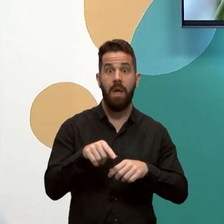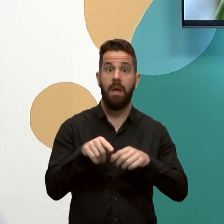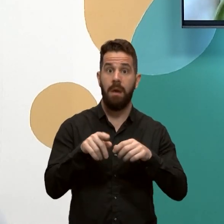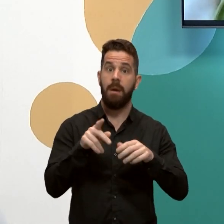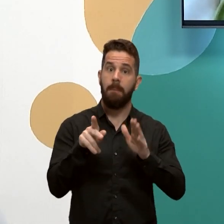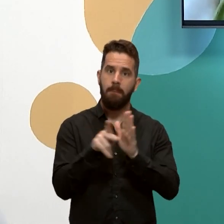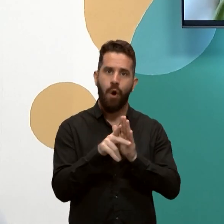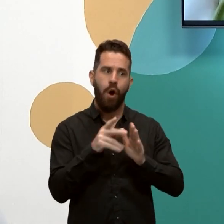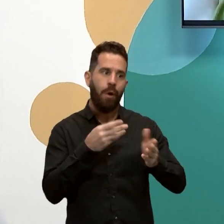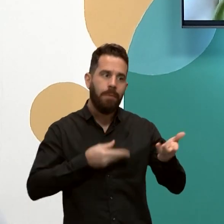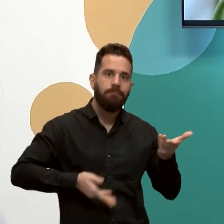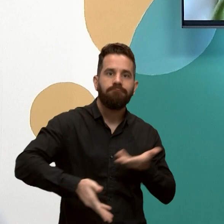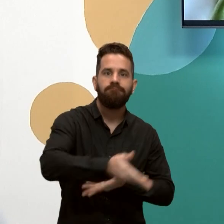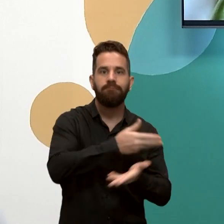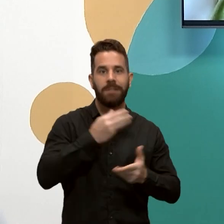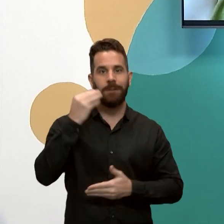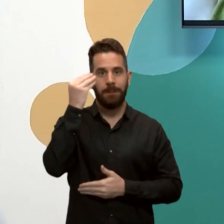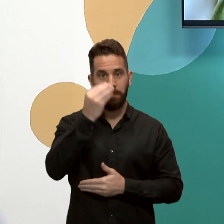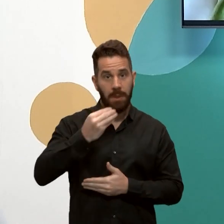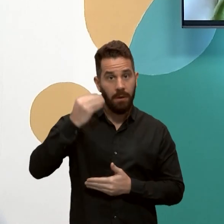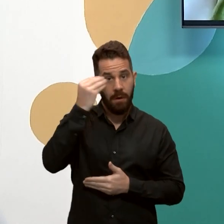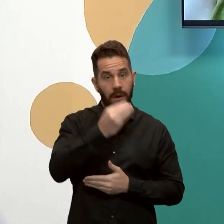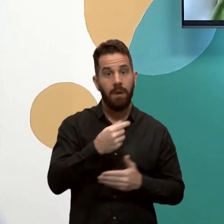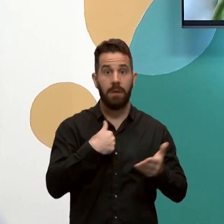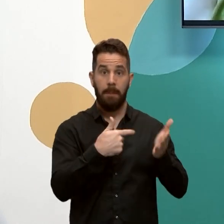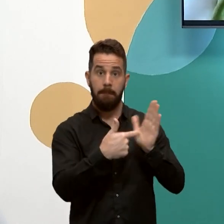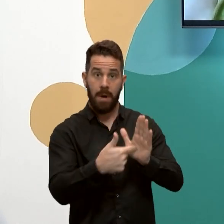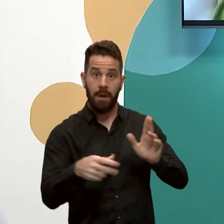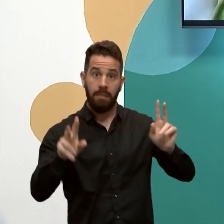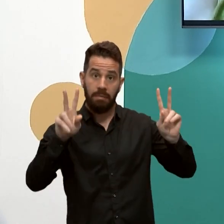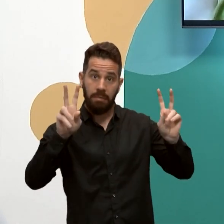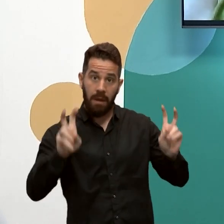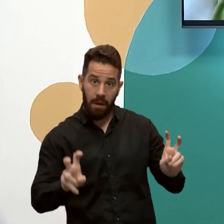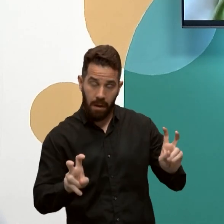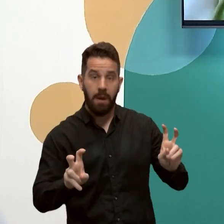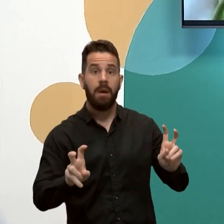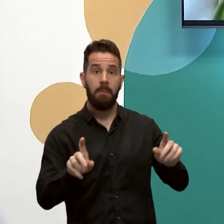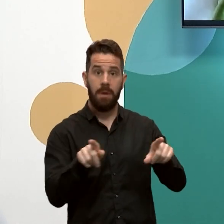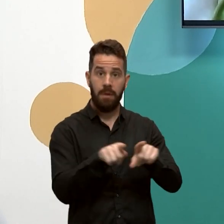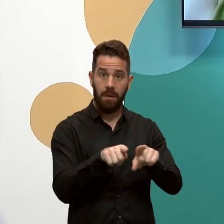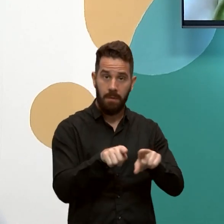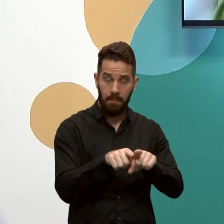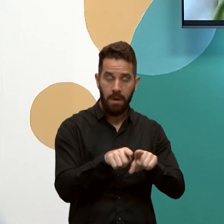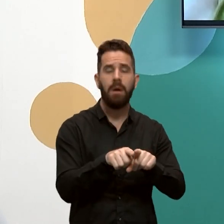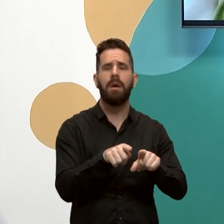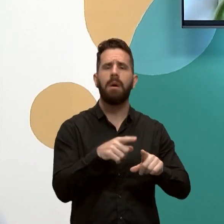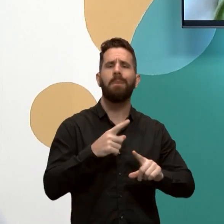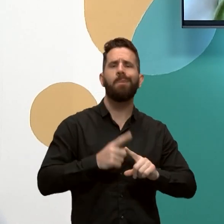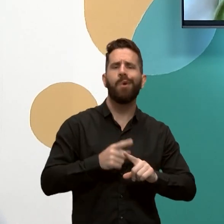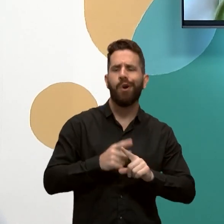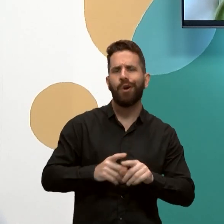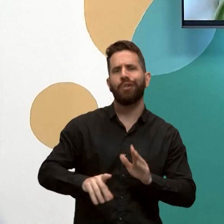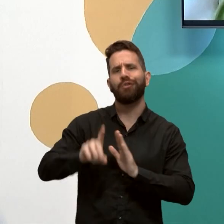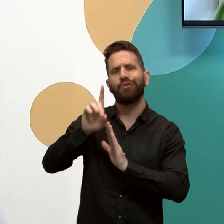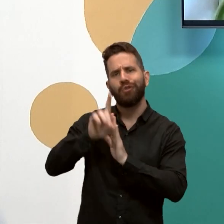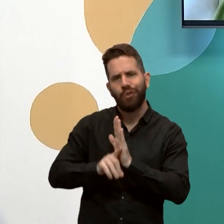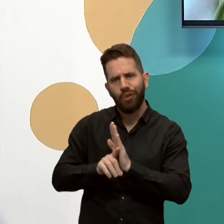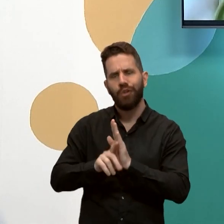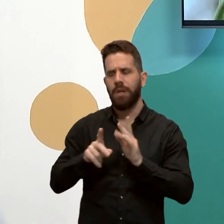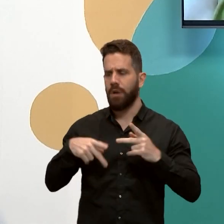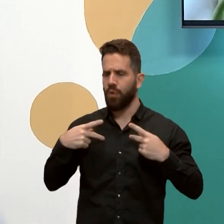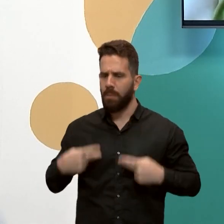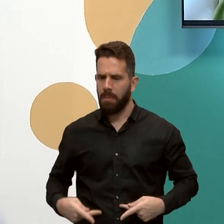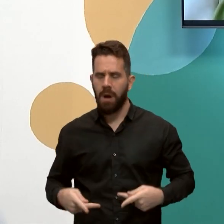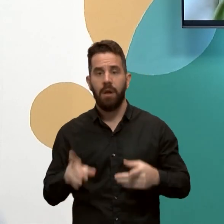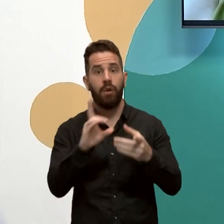da temática que a gente está trabalhando: direitos humanos,